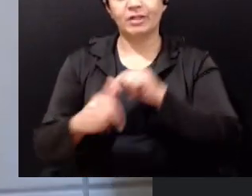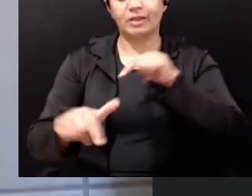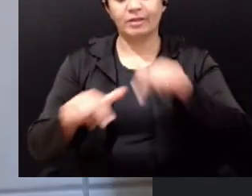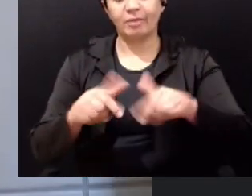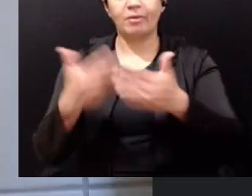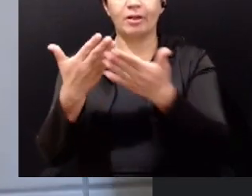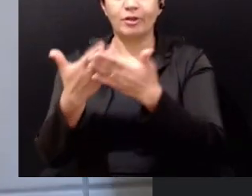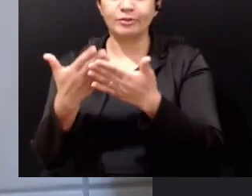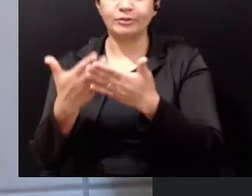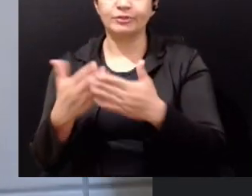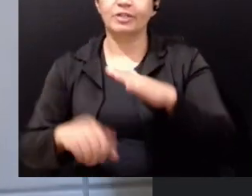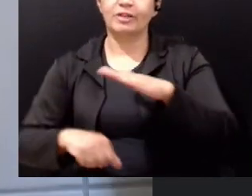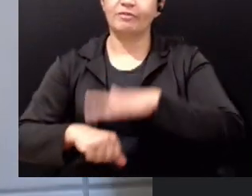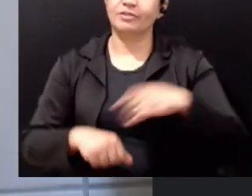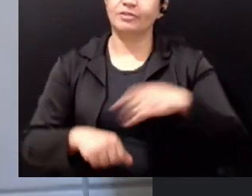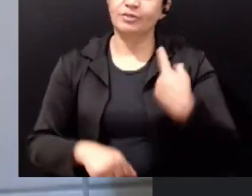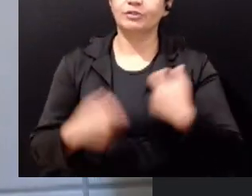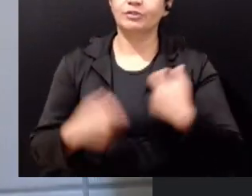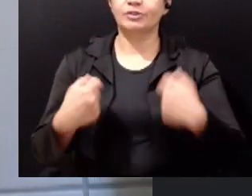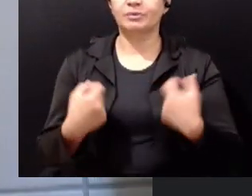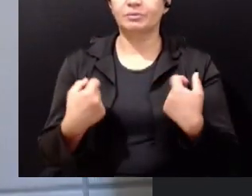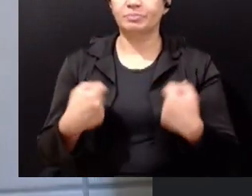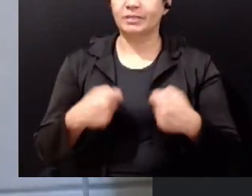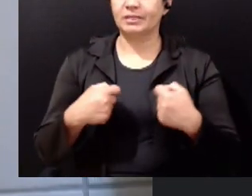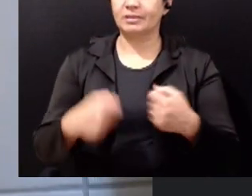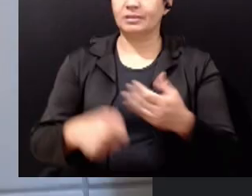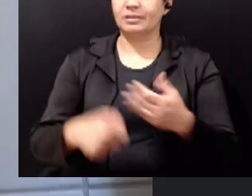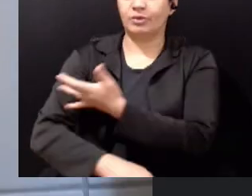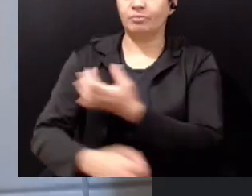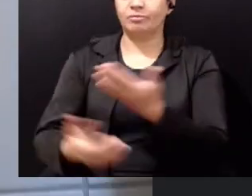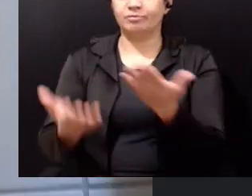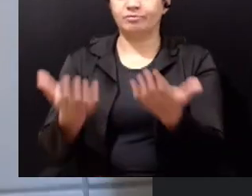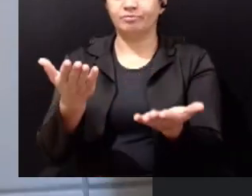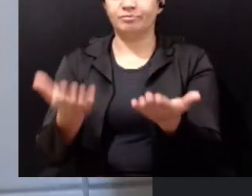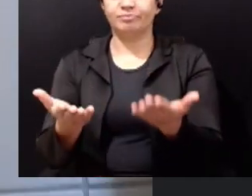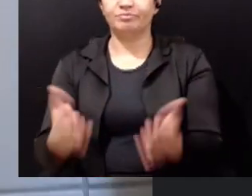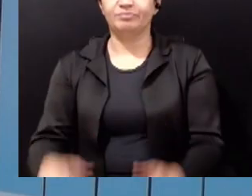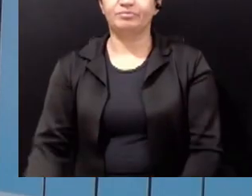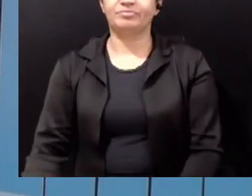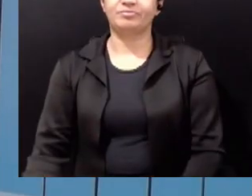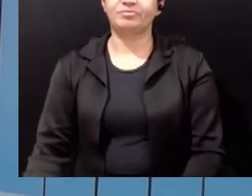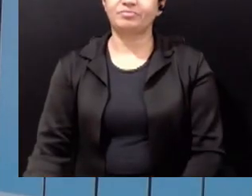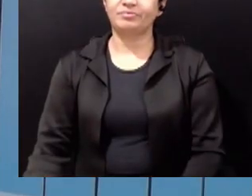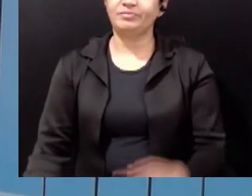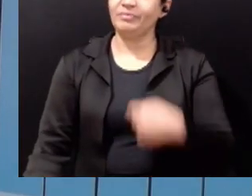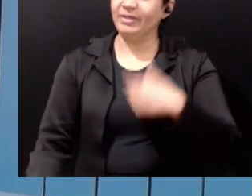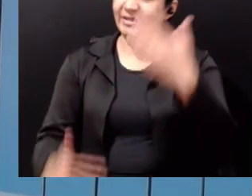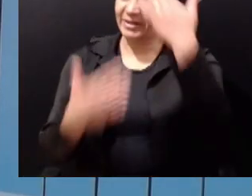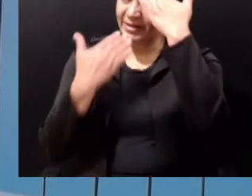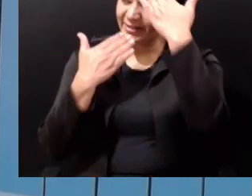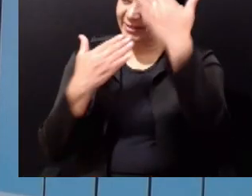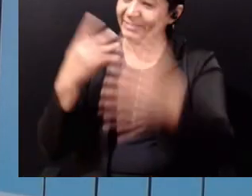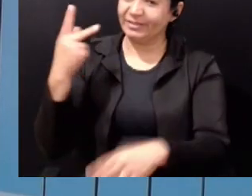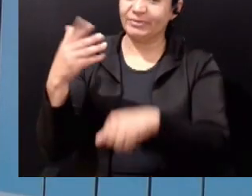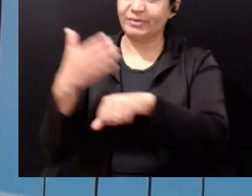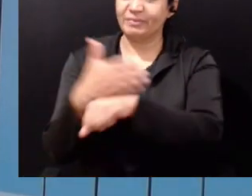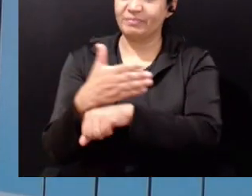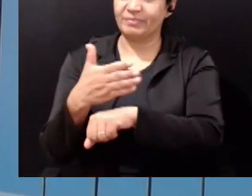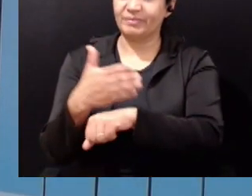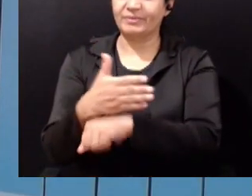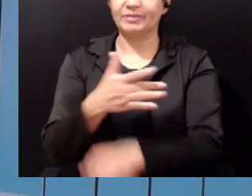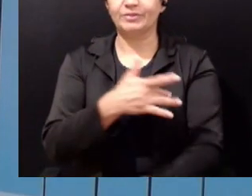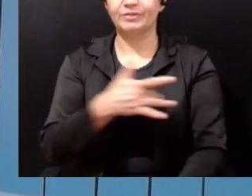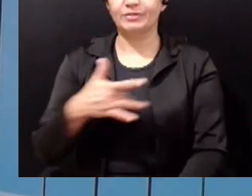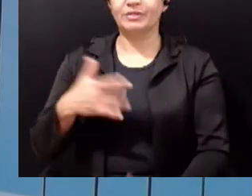coisas que a gente precisa, tem que estar com o emocional equilibrado. Exatamente isso. Doutora, eu queria agradecer sua participação aqui no Saúde Agora,